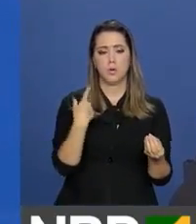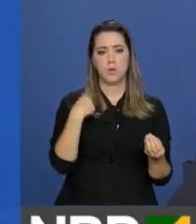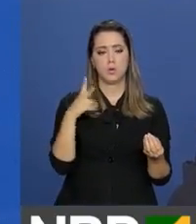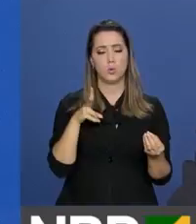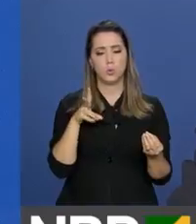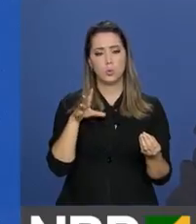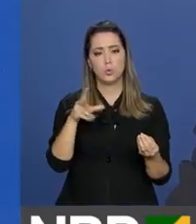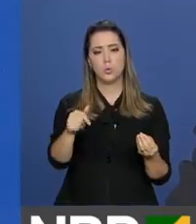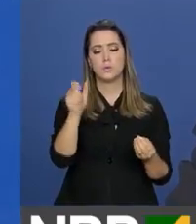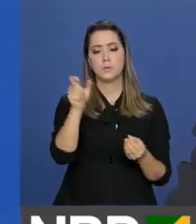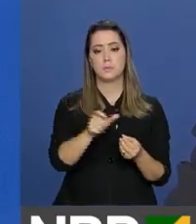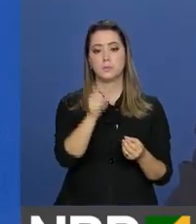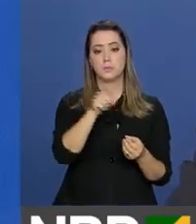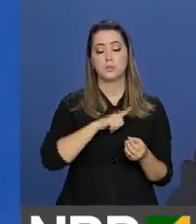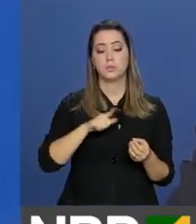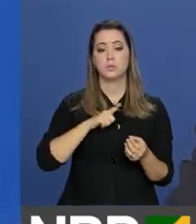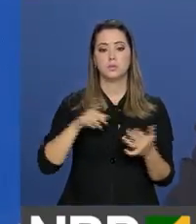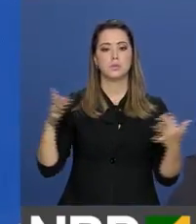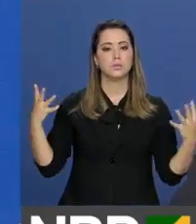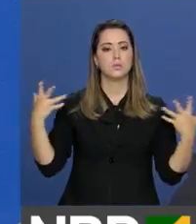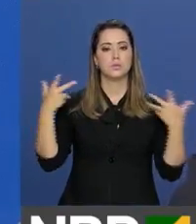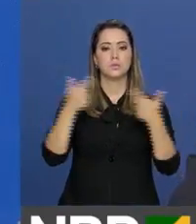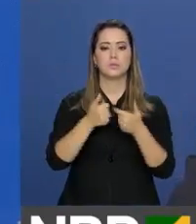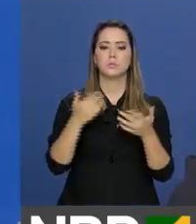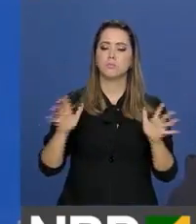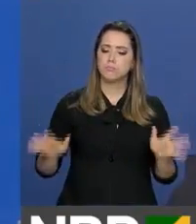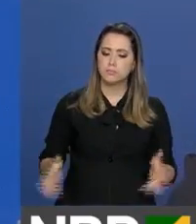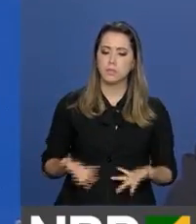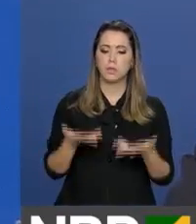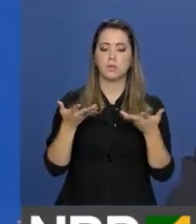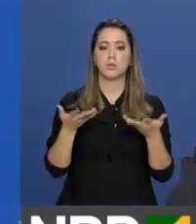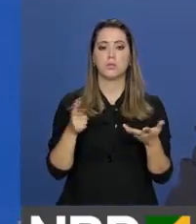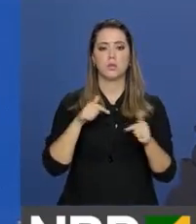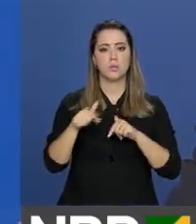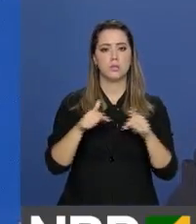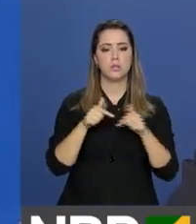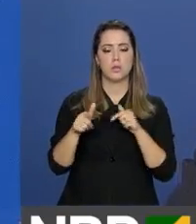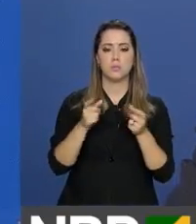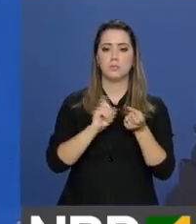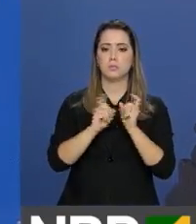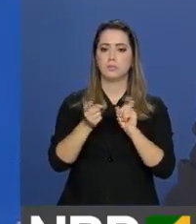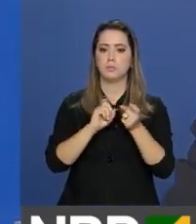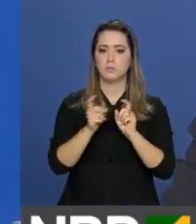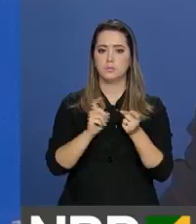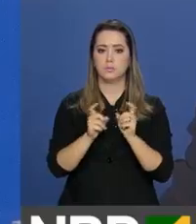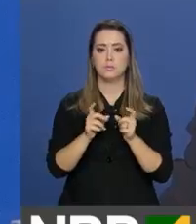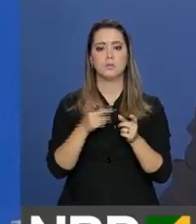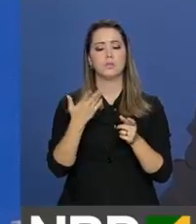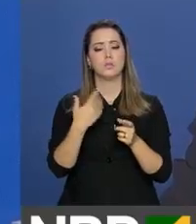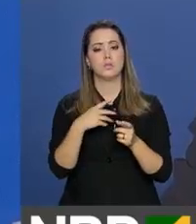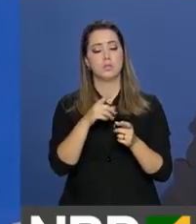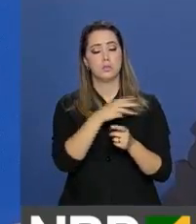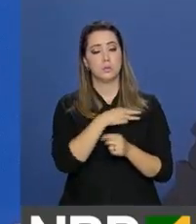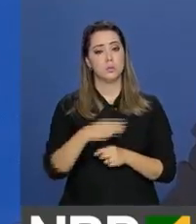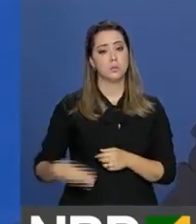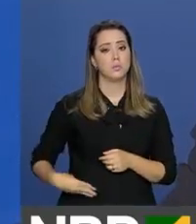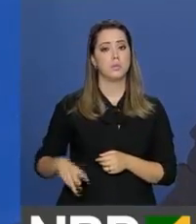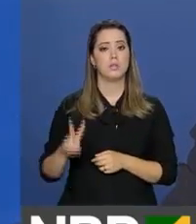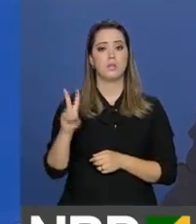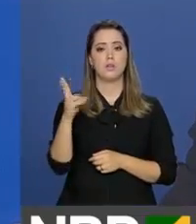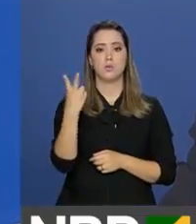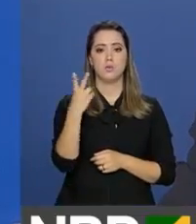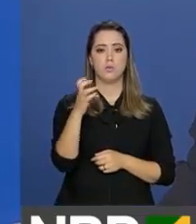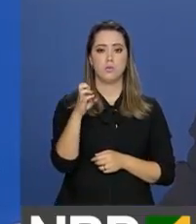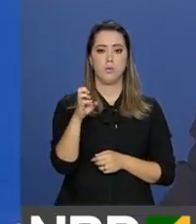todos tiveram da extraordinária produtividade da gestão do ministro Helder Barbalho à